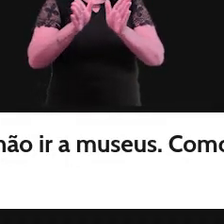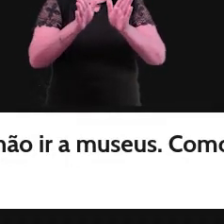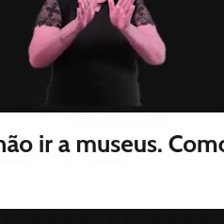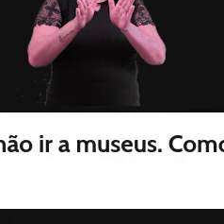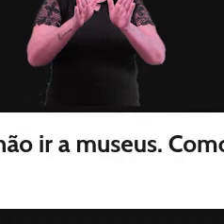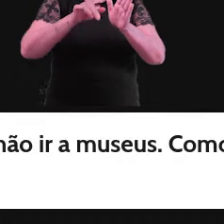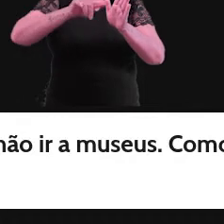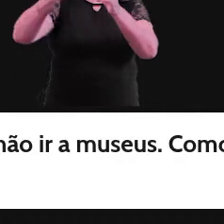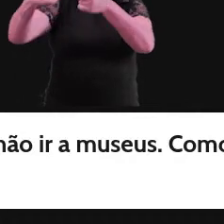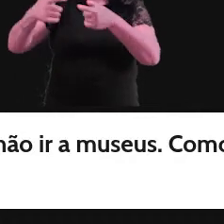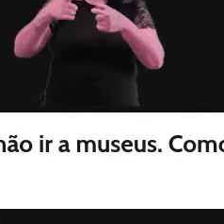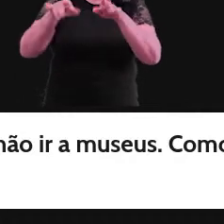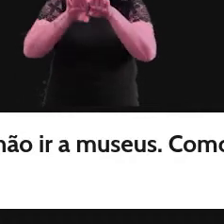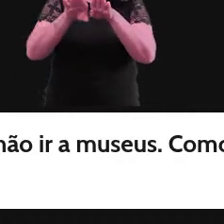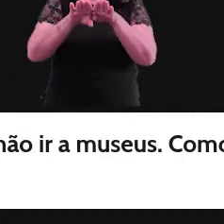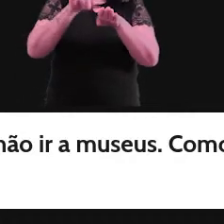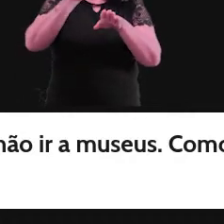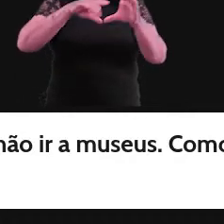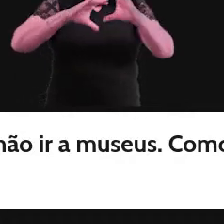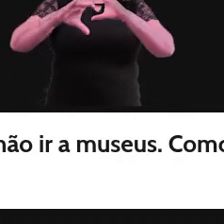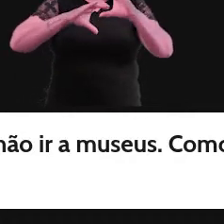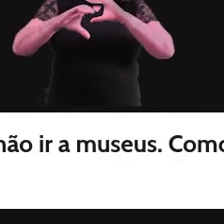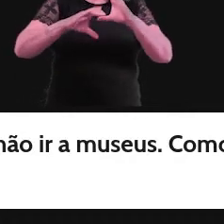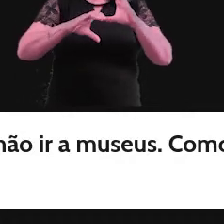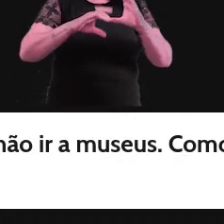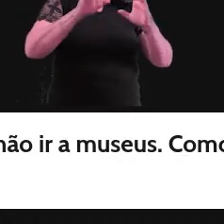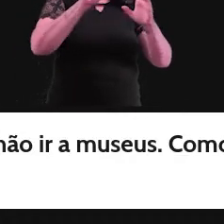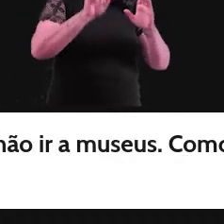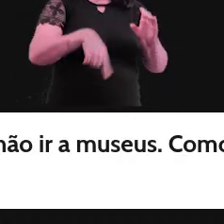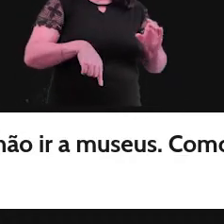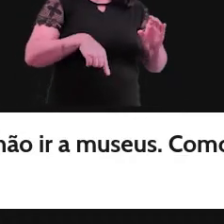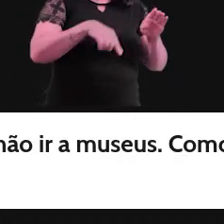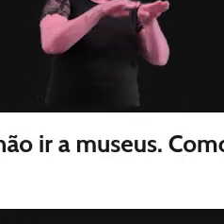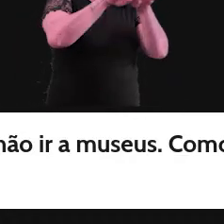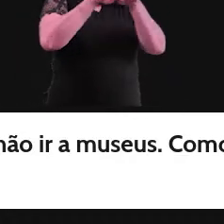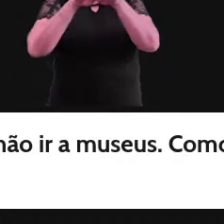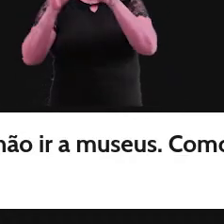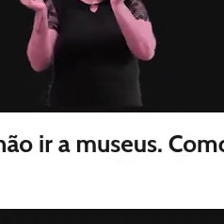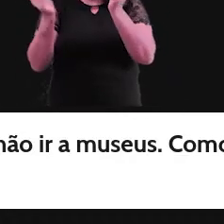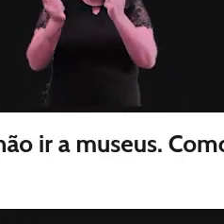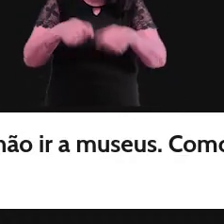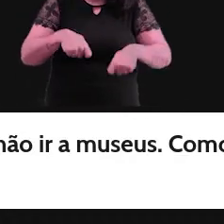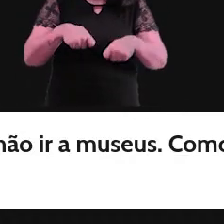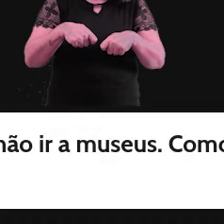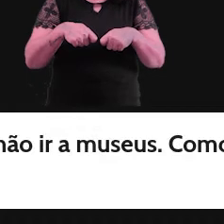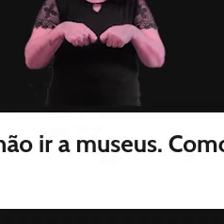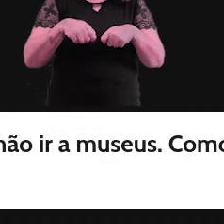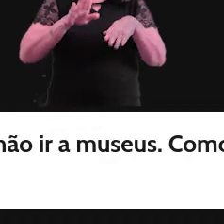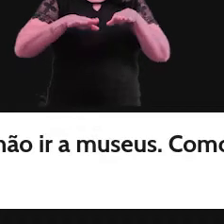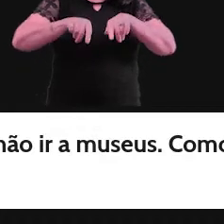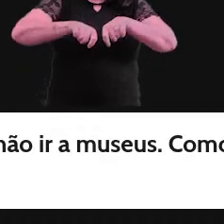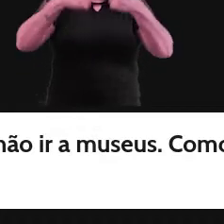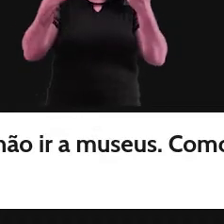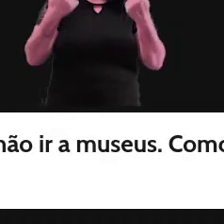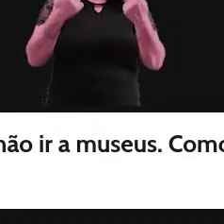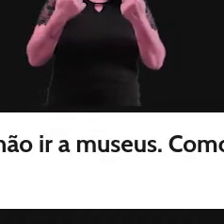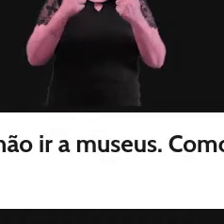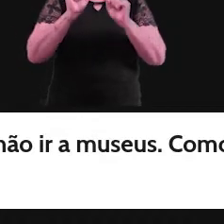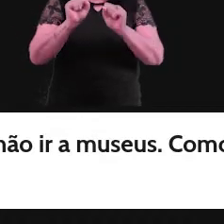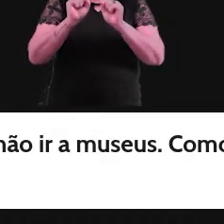Mônica, mas qualquer passo é importante. E a universalidade, apesar de quase impossível, pode ser uma meta para